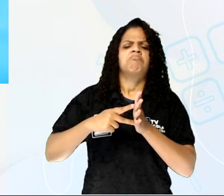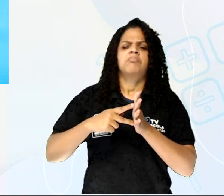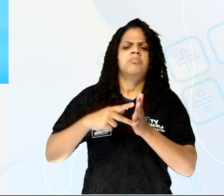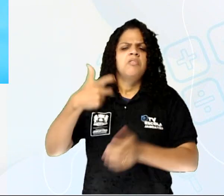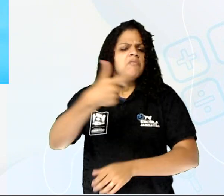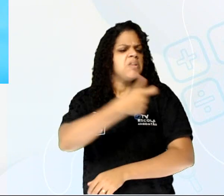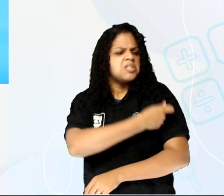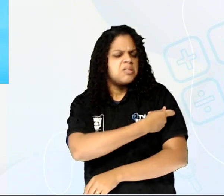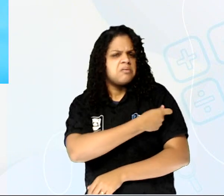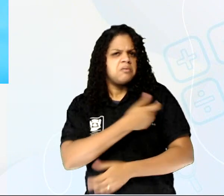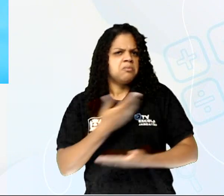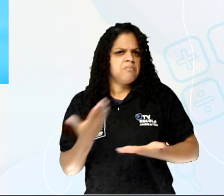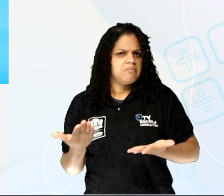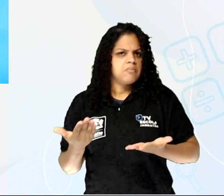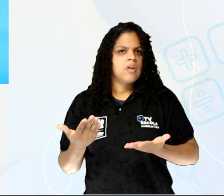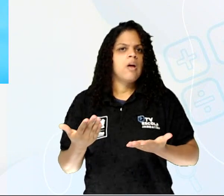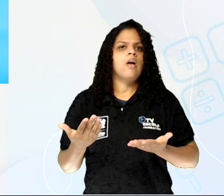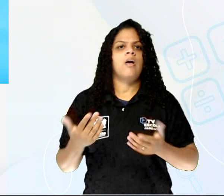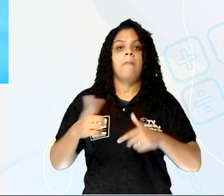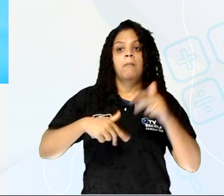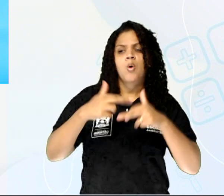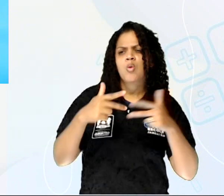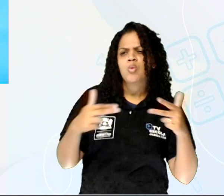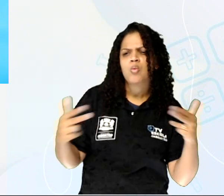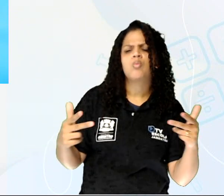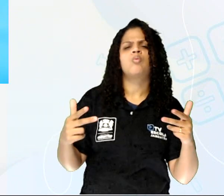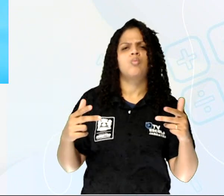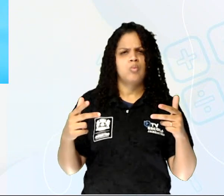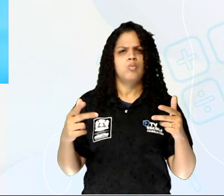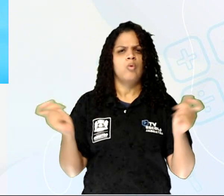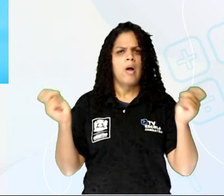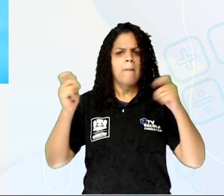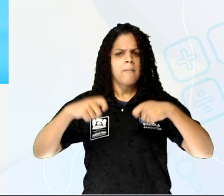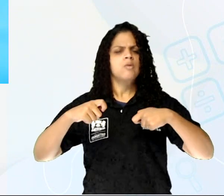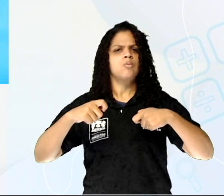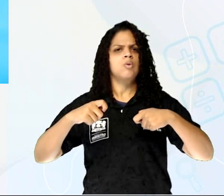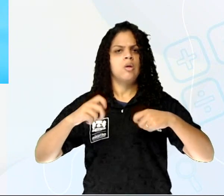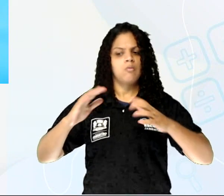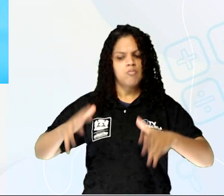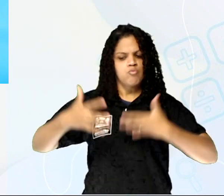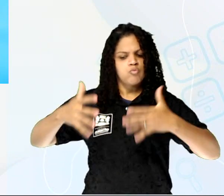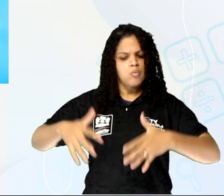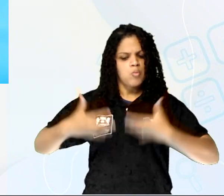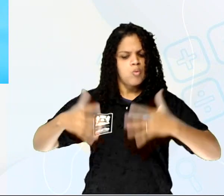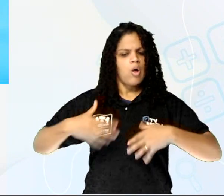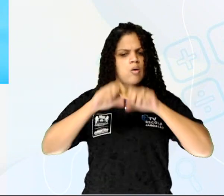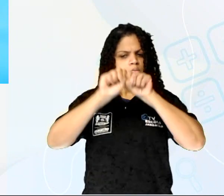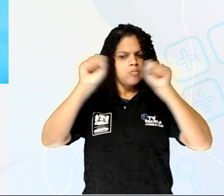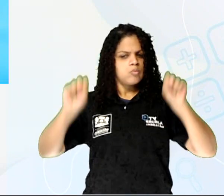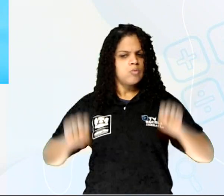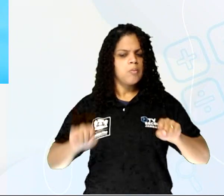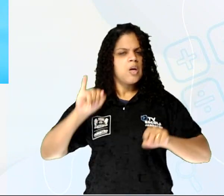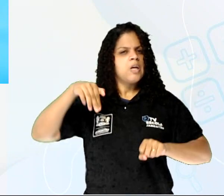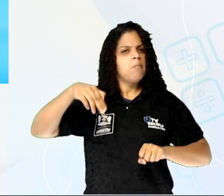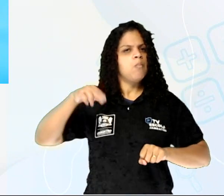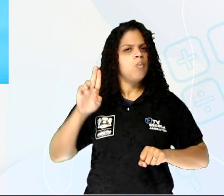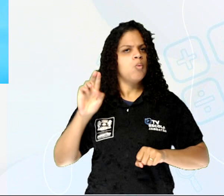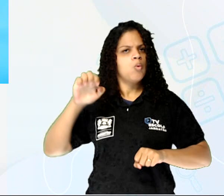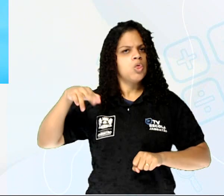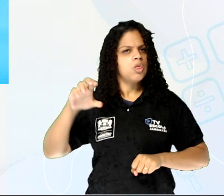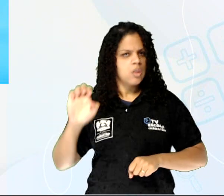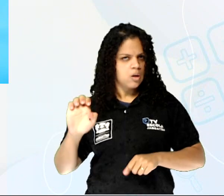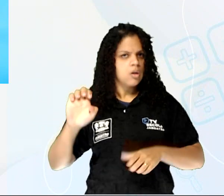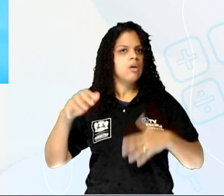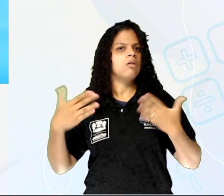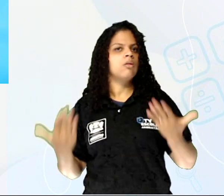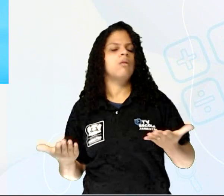São produtos, substâncias capazes de estimular o nosso sistema imunológico a garantir a imunização contra alguma